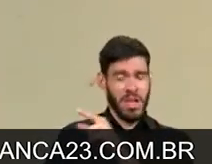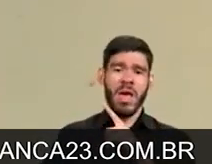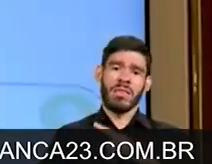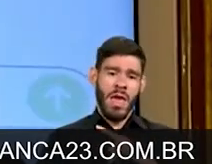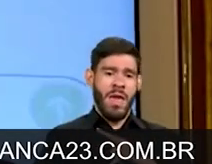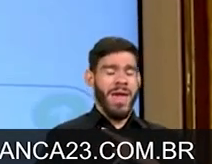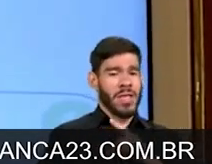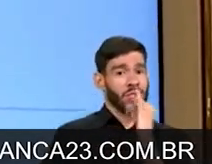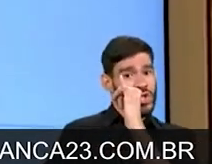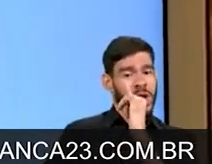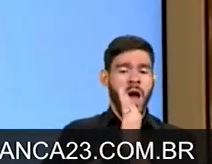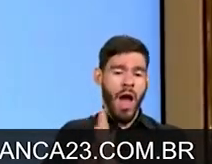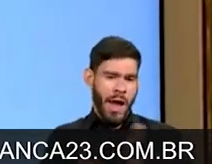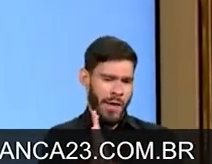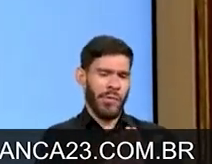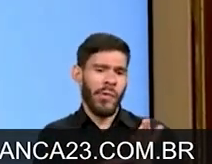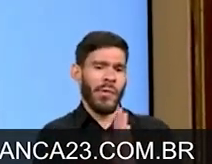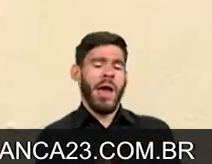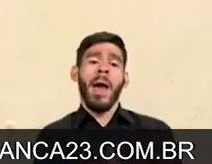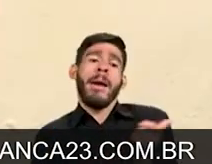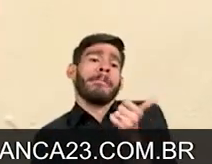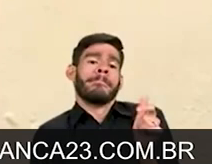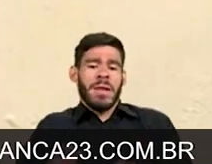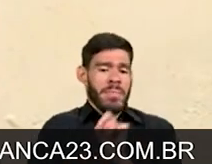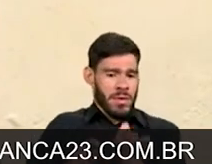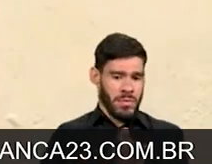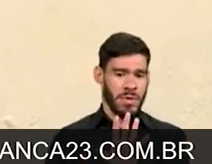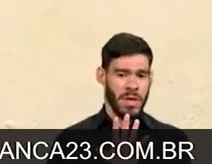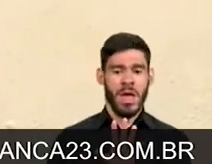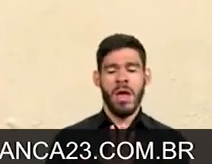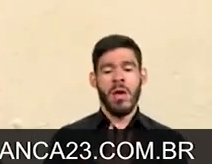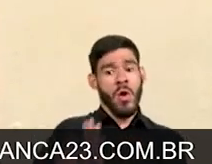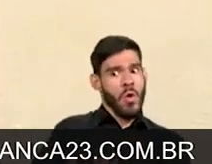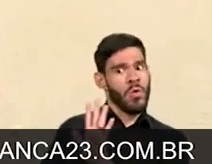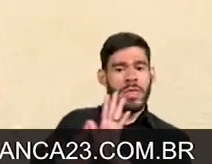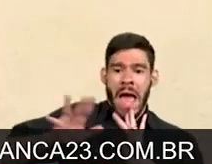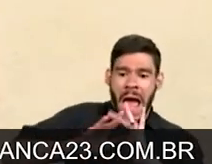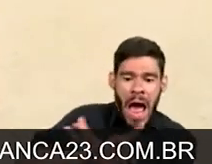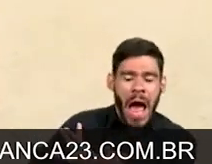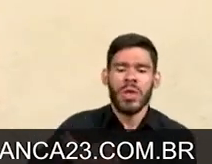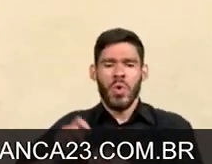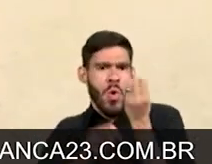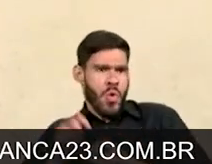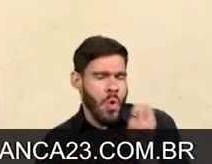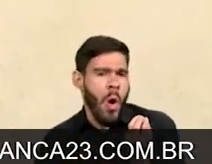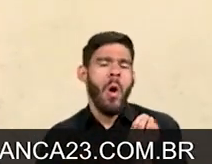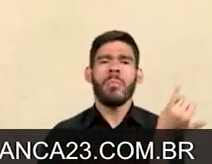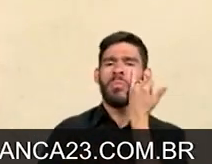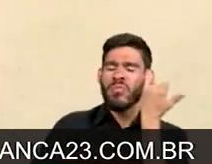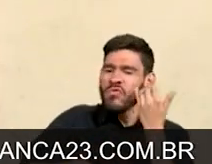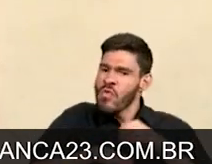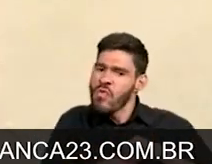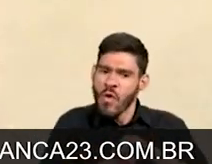existem algumas dicas para ajudar. A primeira dica é muito cuidado com as redes sociais, né? Como você expõe as